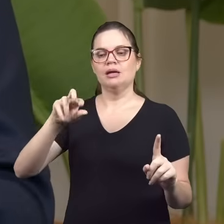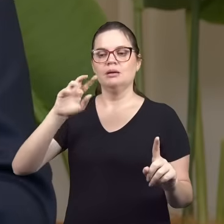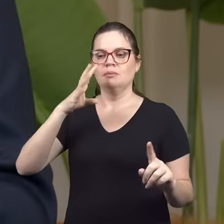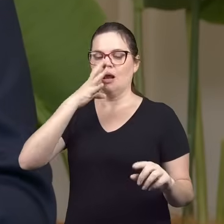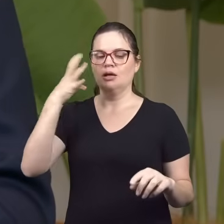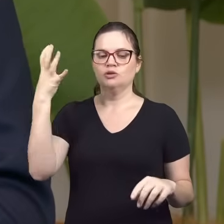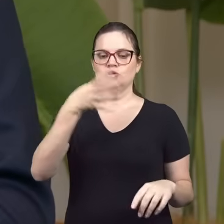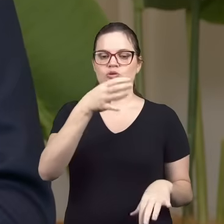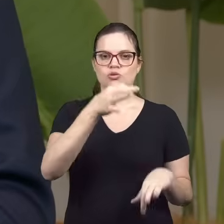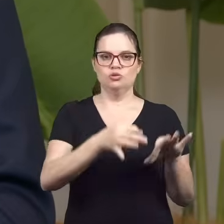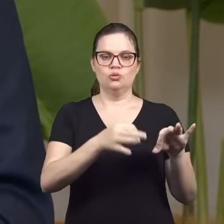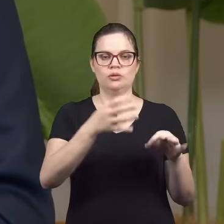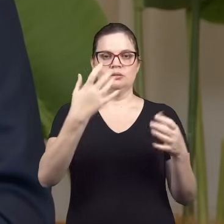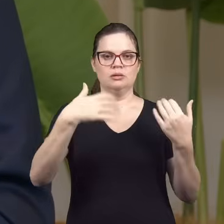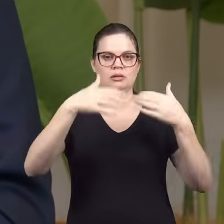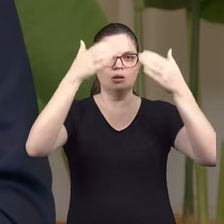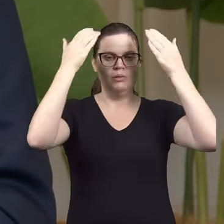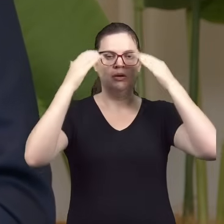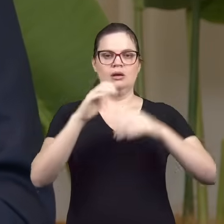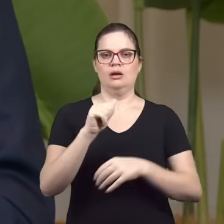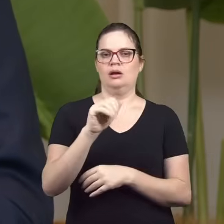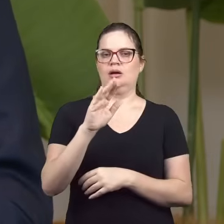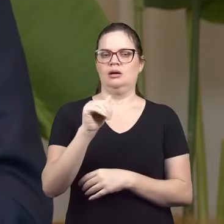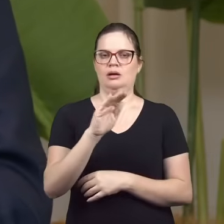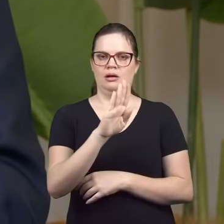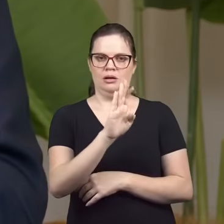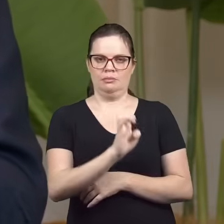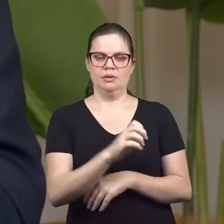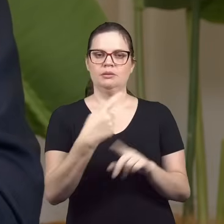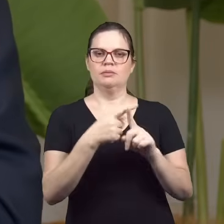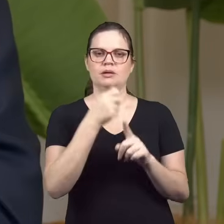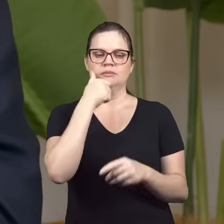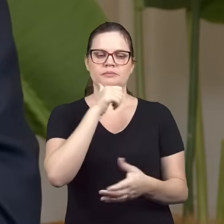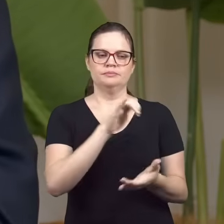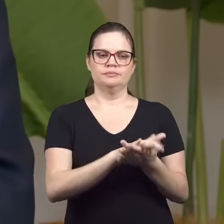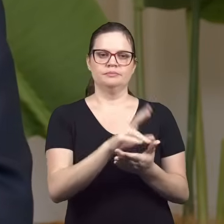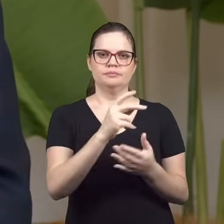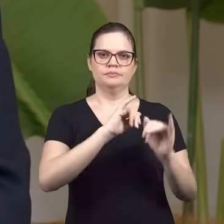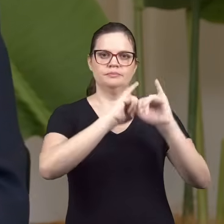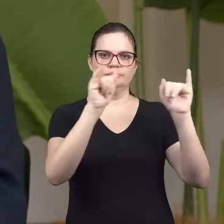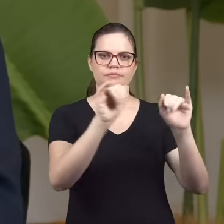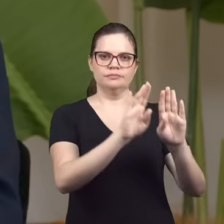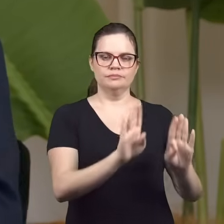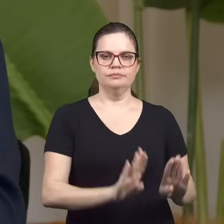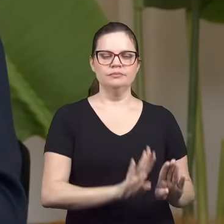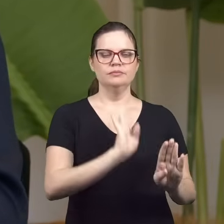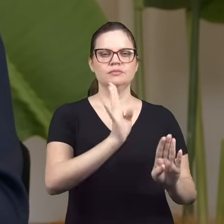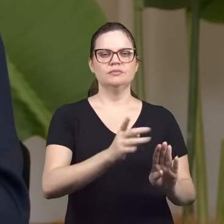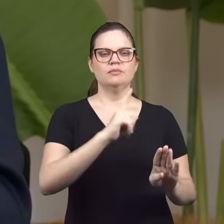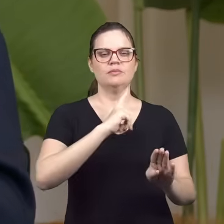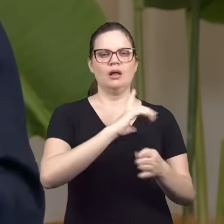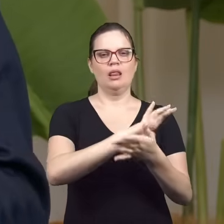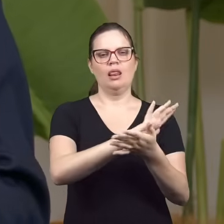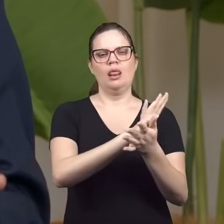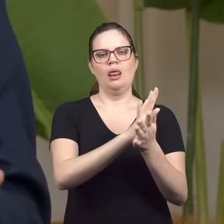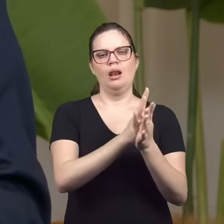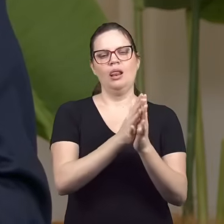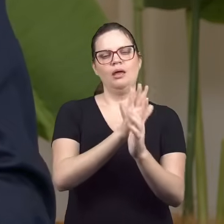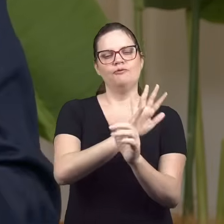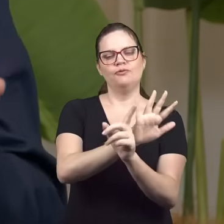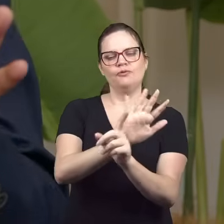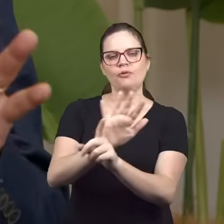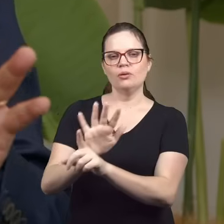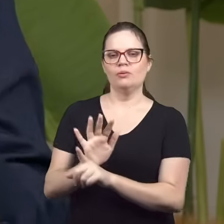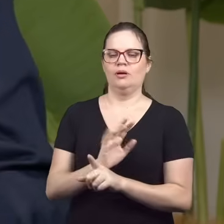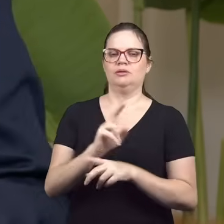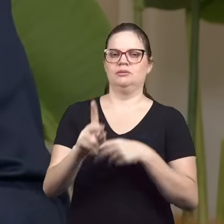porque o rei Acabe, o rei de Israel, e a sua esposa Jezabel haviam levado muitos maus costumes